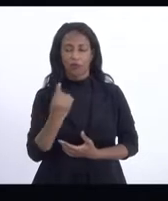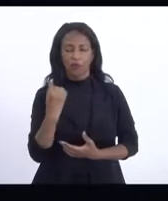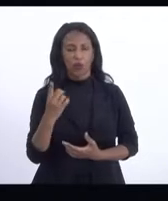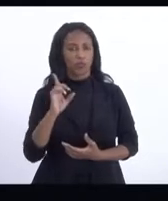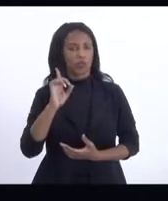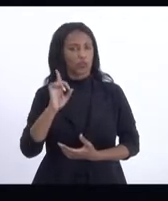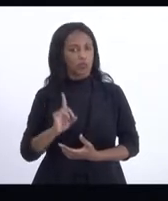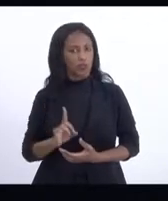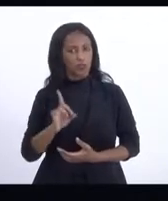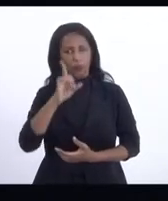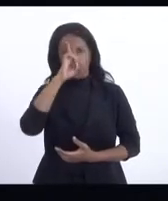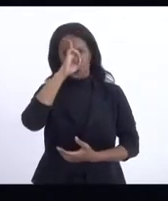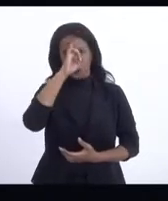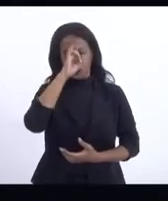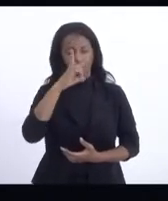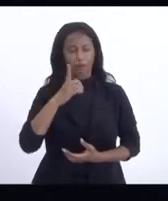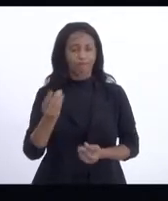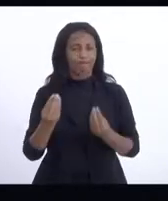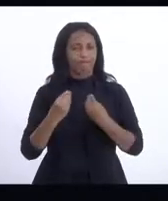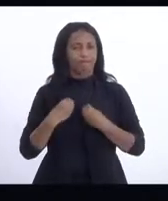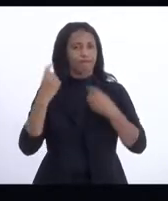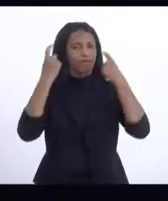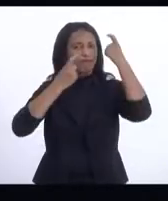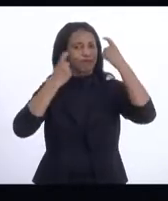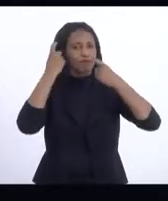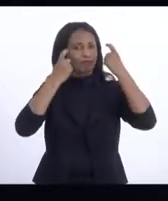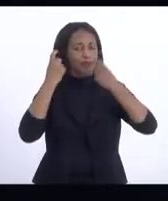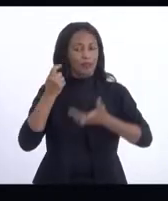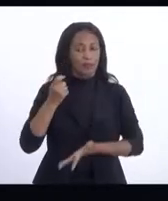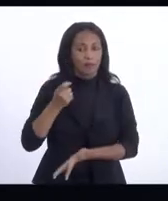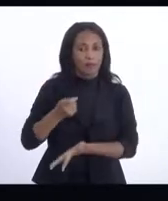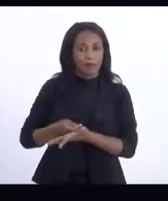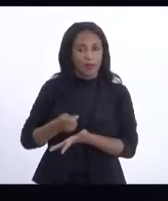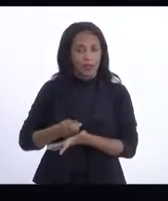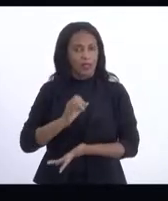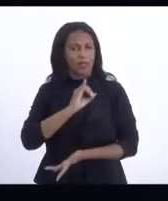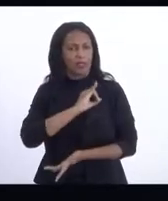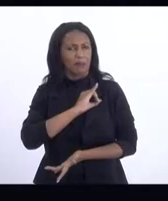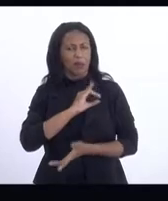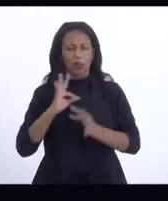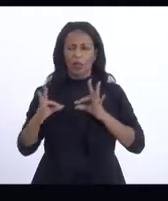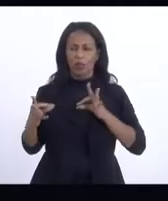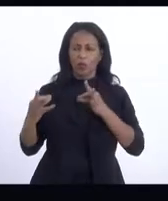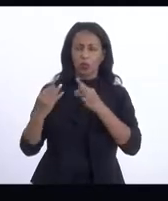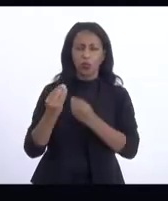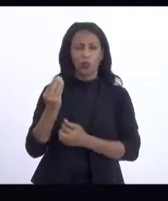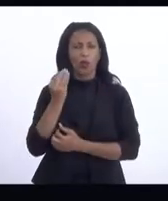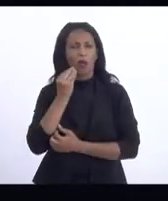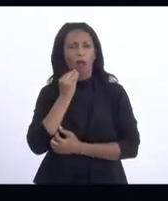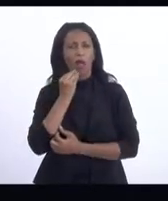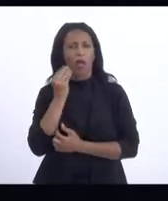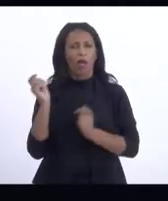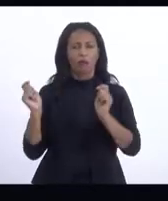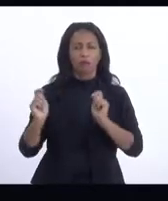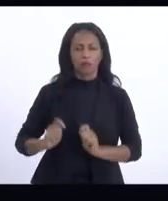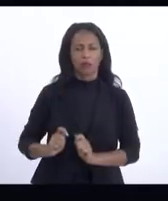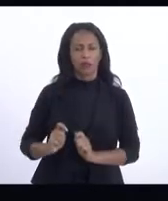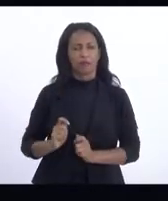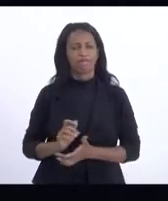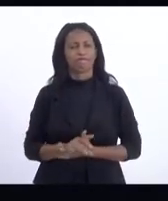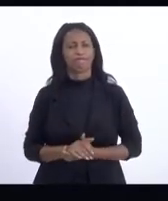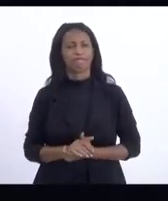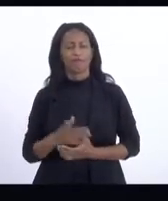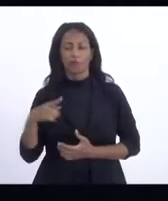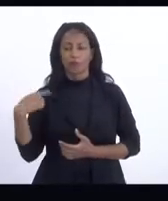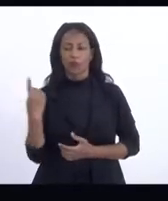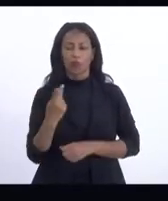diretoria do hospital, temos essa preocupação em manter em Itaperuna tudo aquilo que é possível de ser consumido.